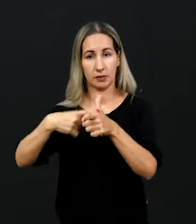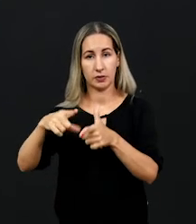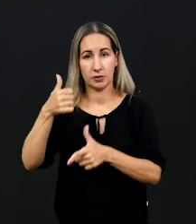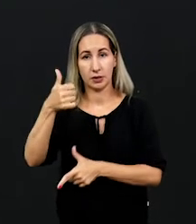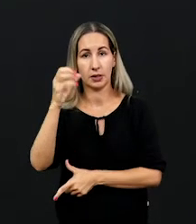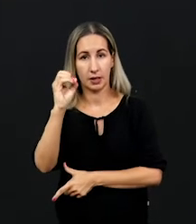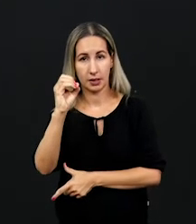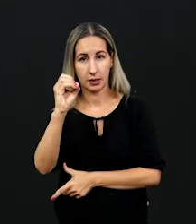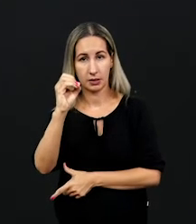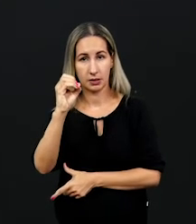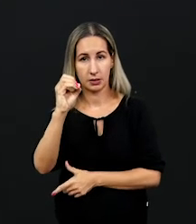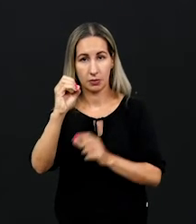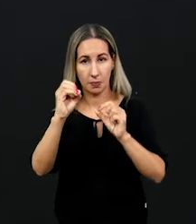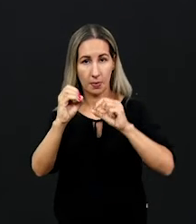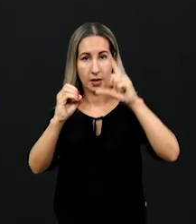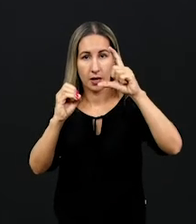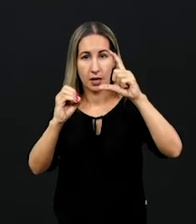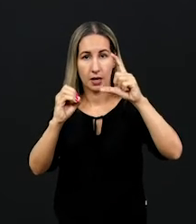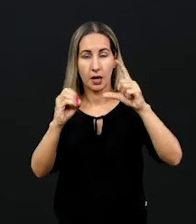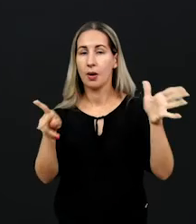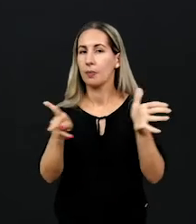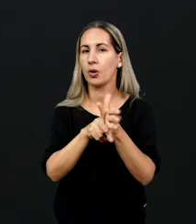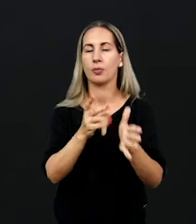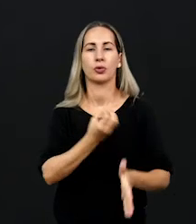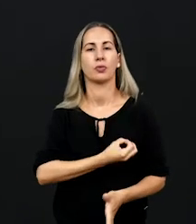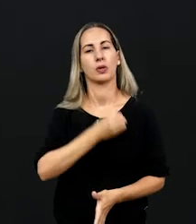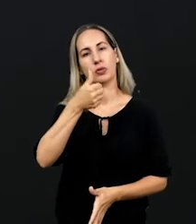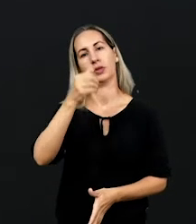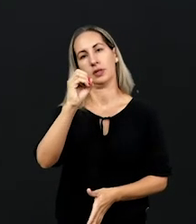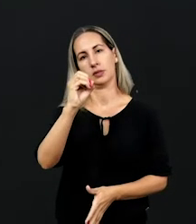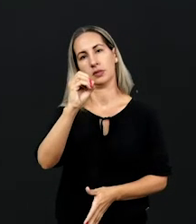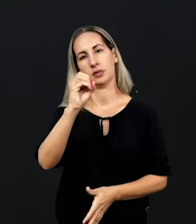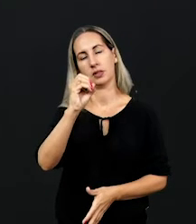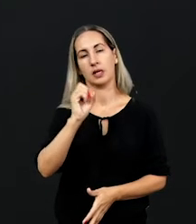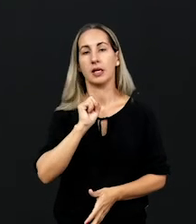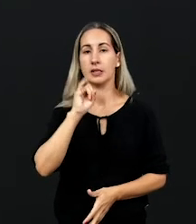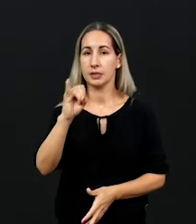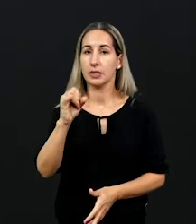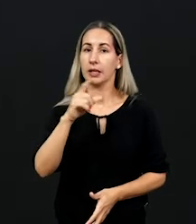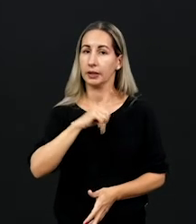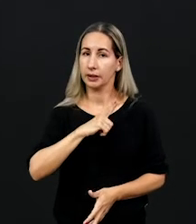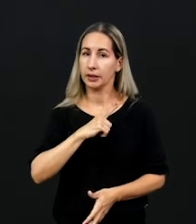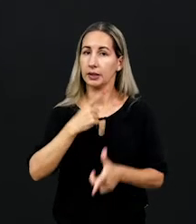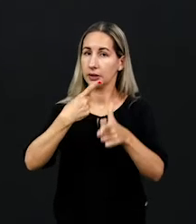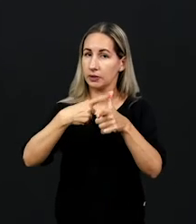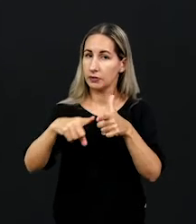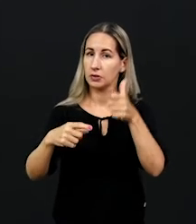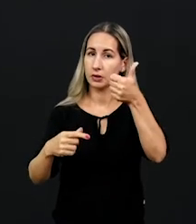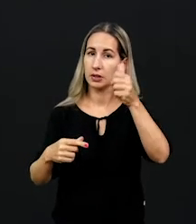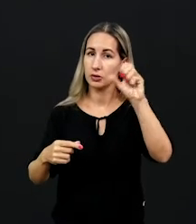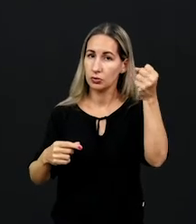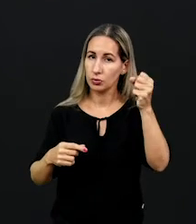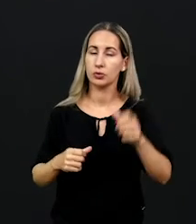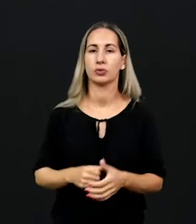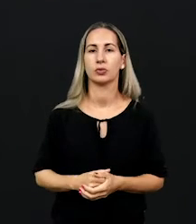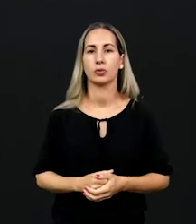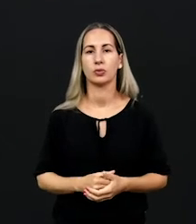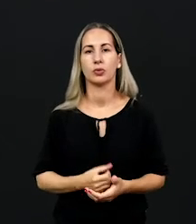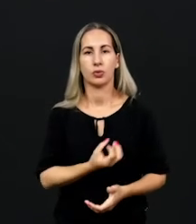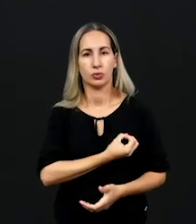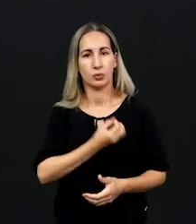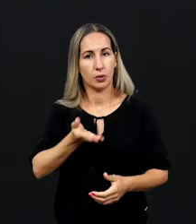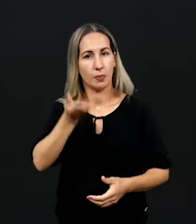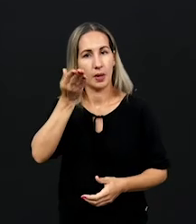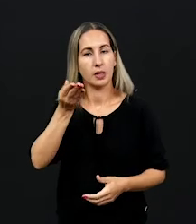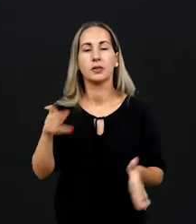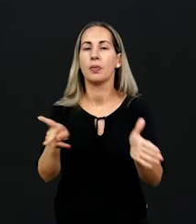de 10, o maior divisor é ele mesmo, que é o 10. Se aqui eu tenho os divisores de 18, o maior